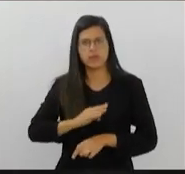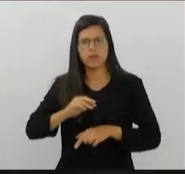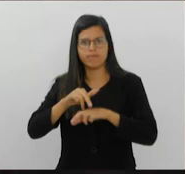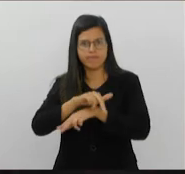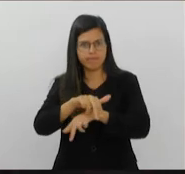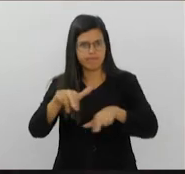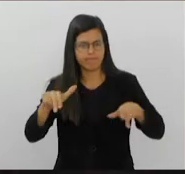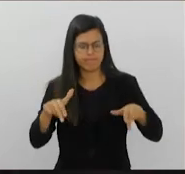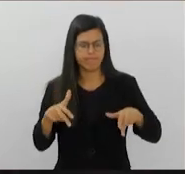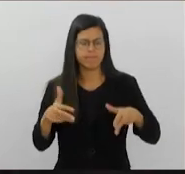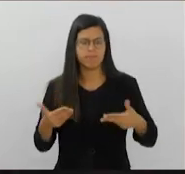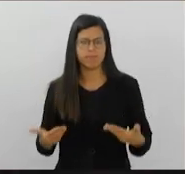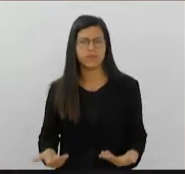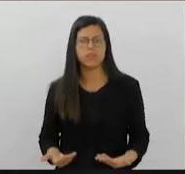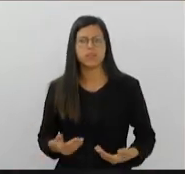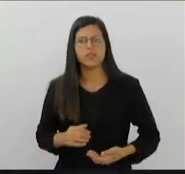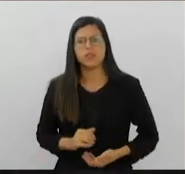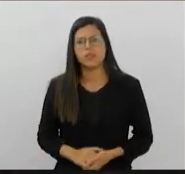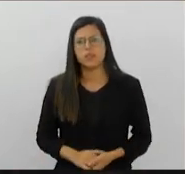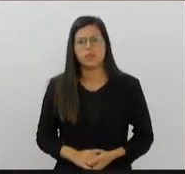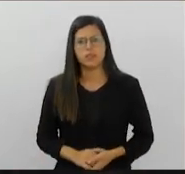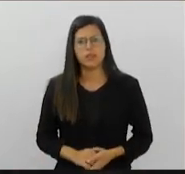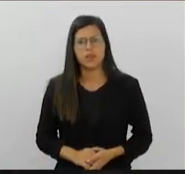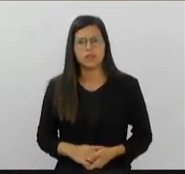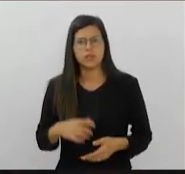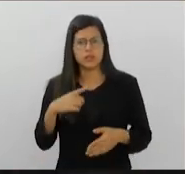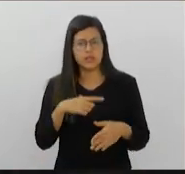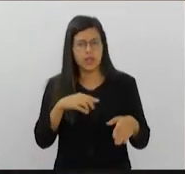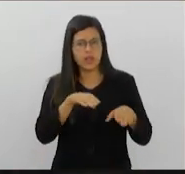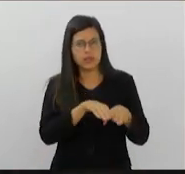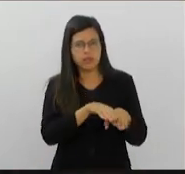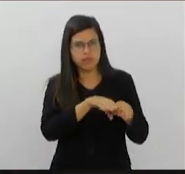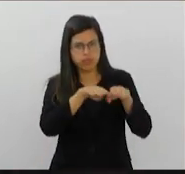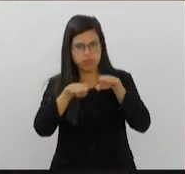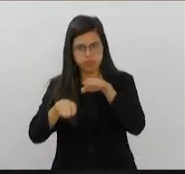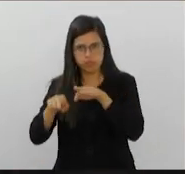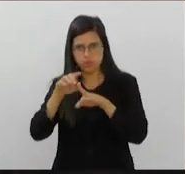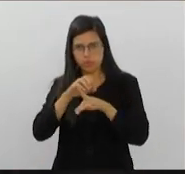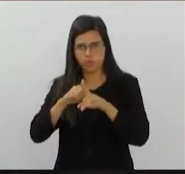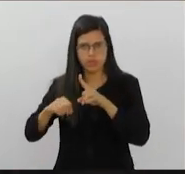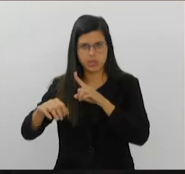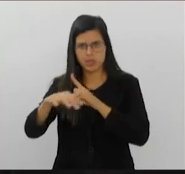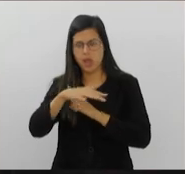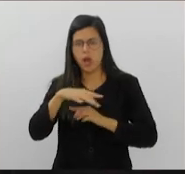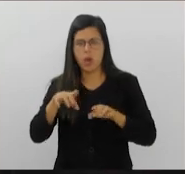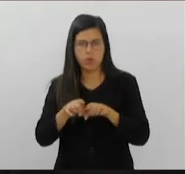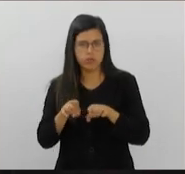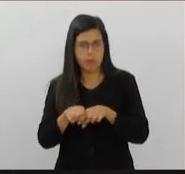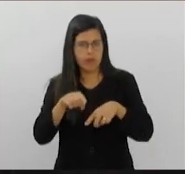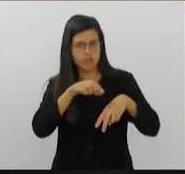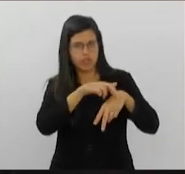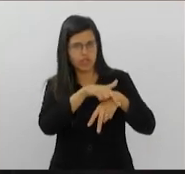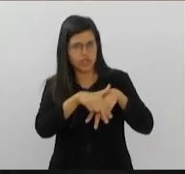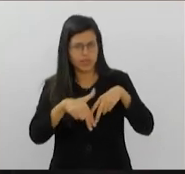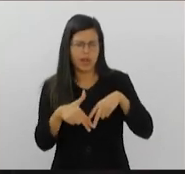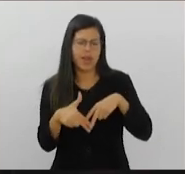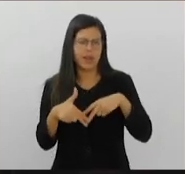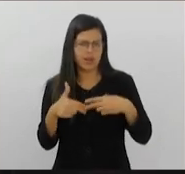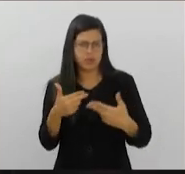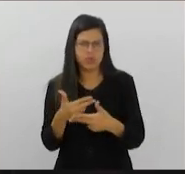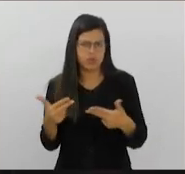ela perpassa por tanta desigualdade social, tanta desigualdade de gênero, de uma série de coisas que foram